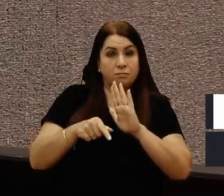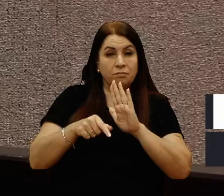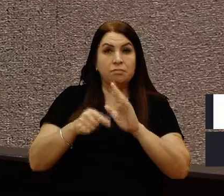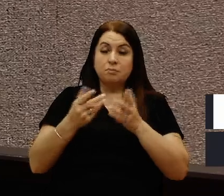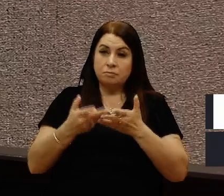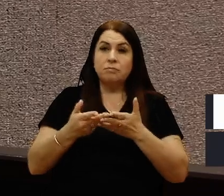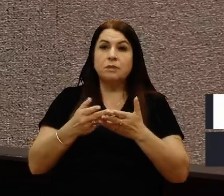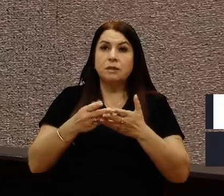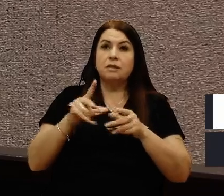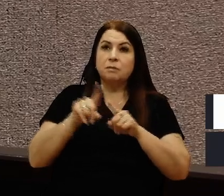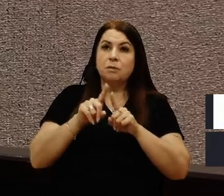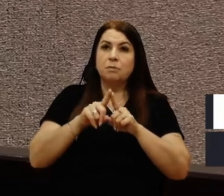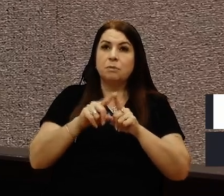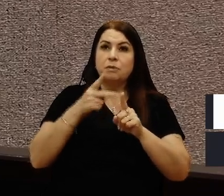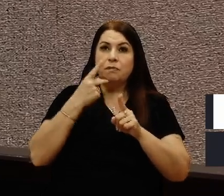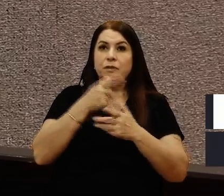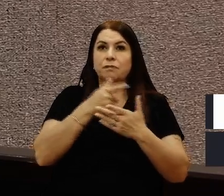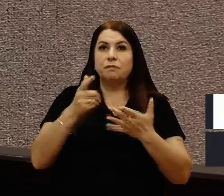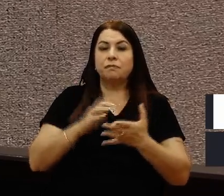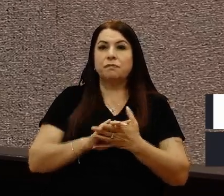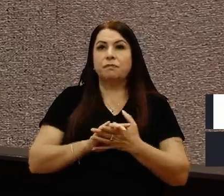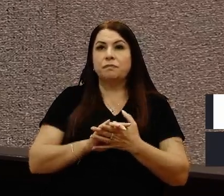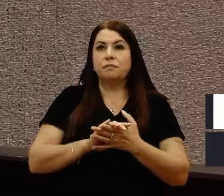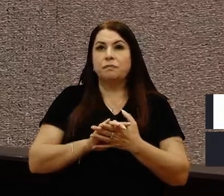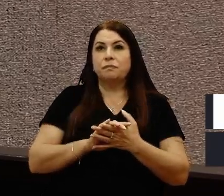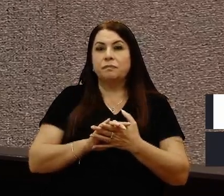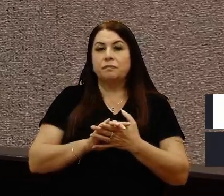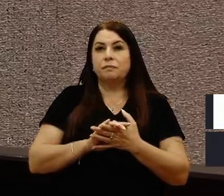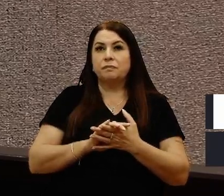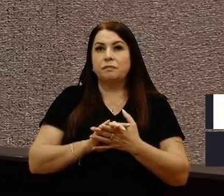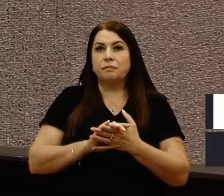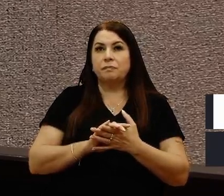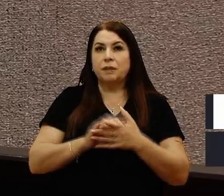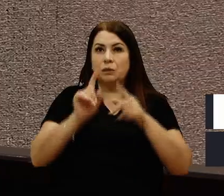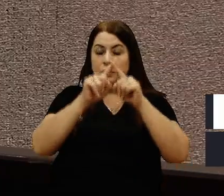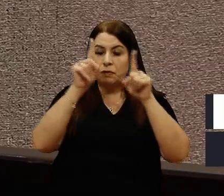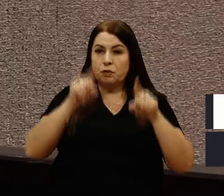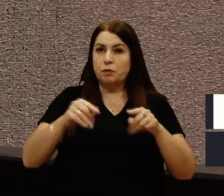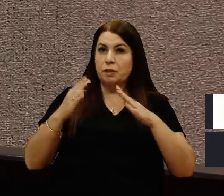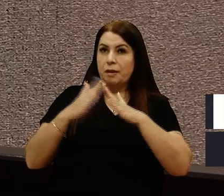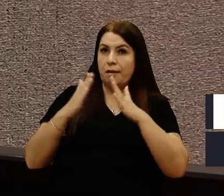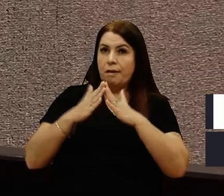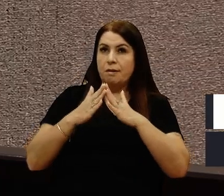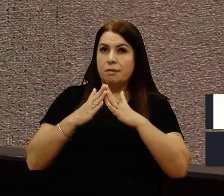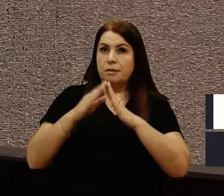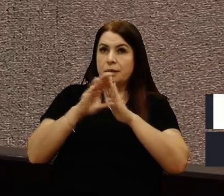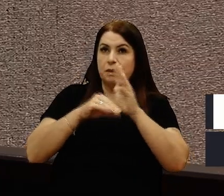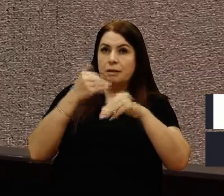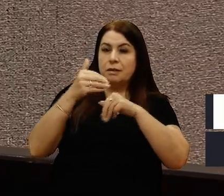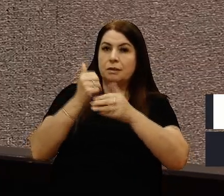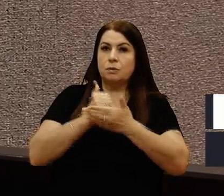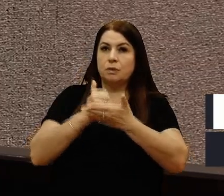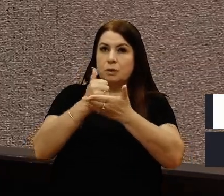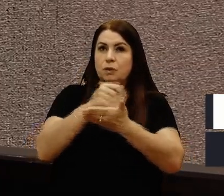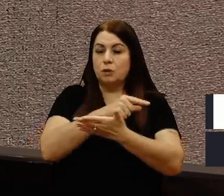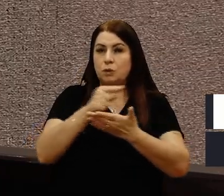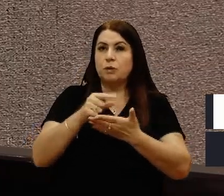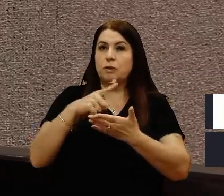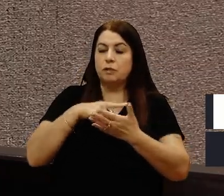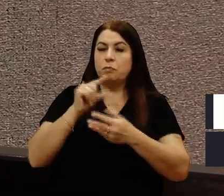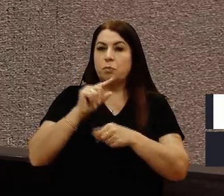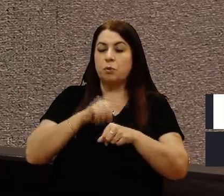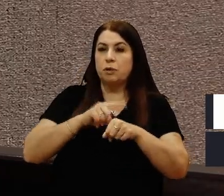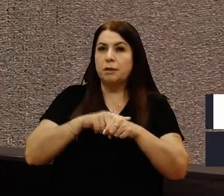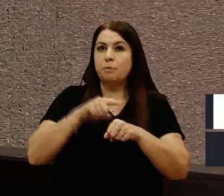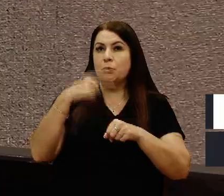eu faço aqui inclusive uma menção dos servidores desta casa, os servidores de carreira e os assessores. Eu estive recentemente